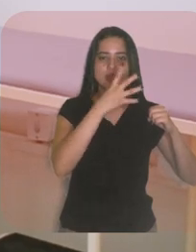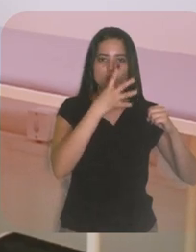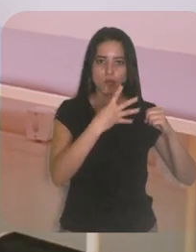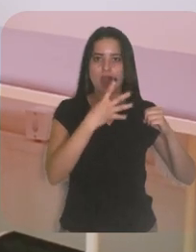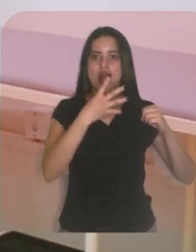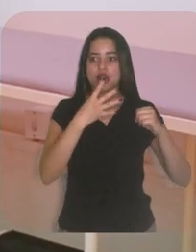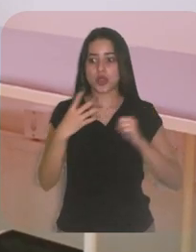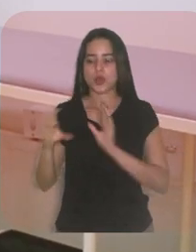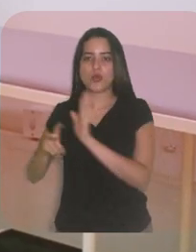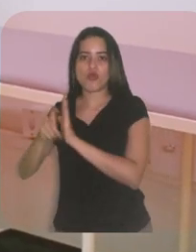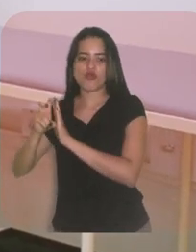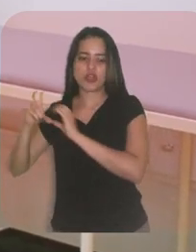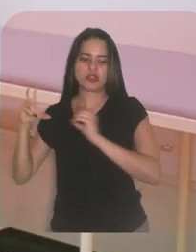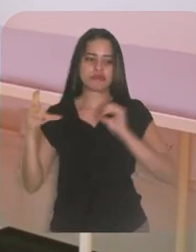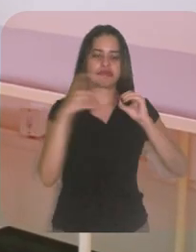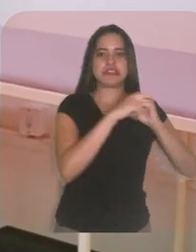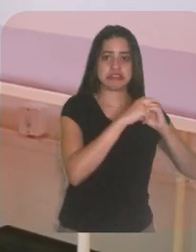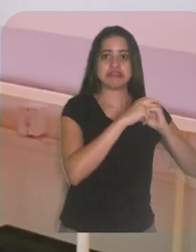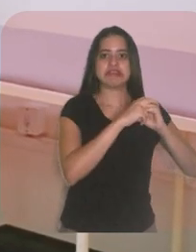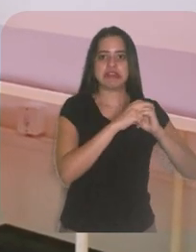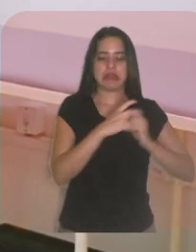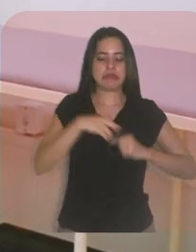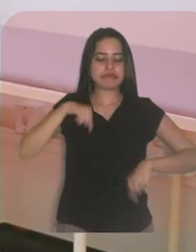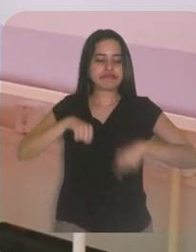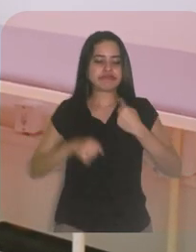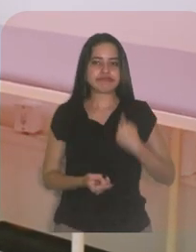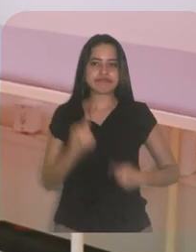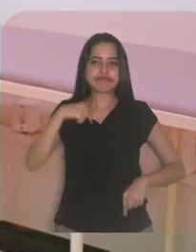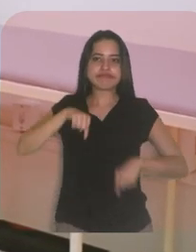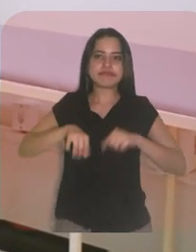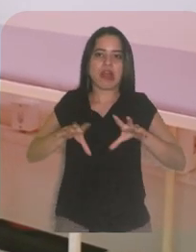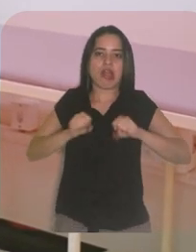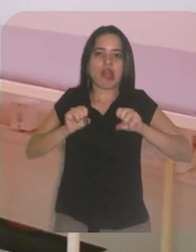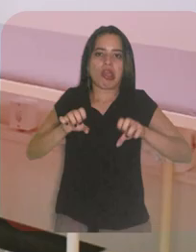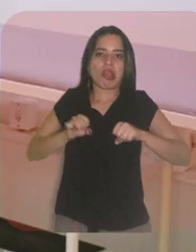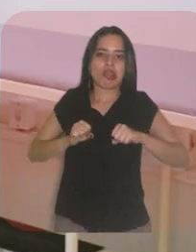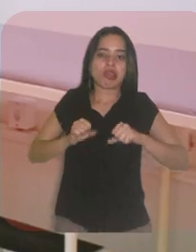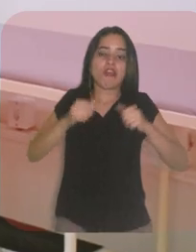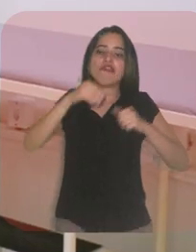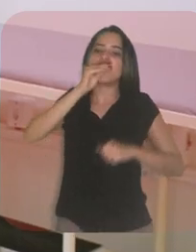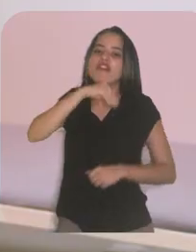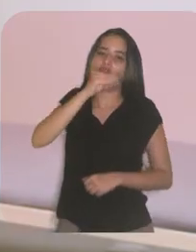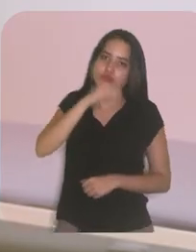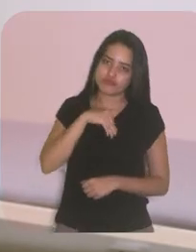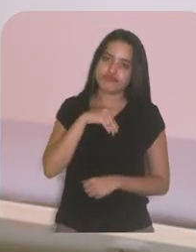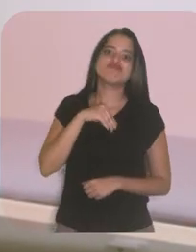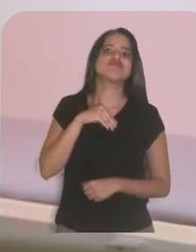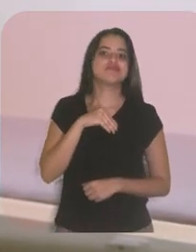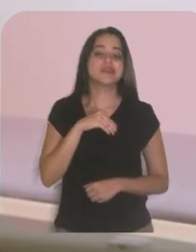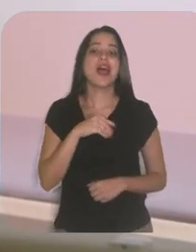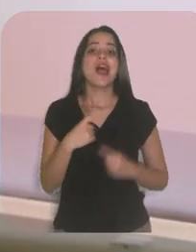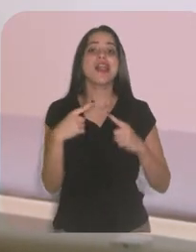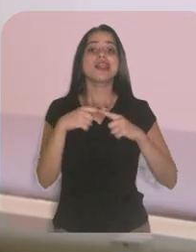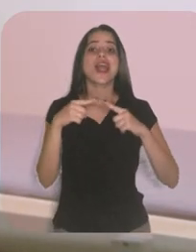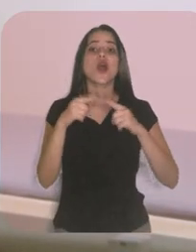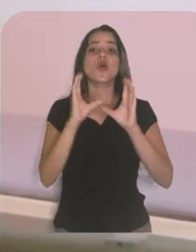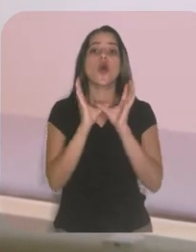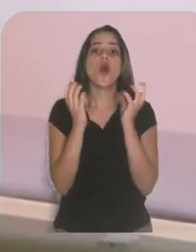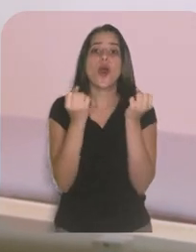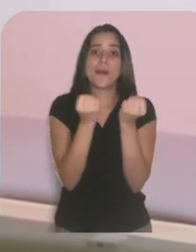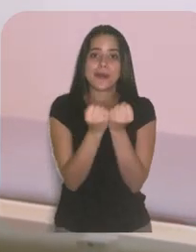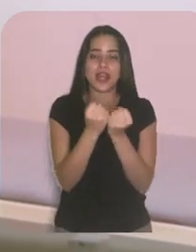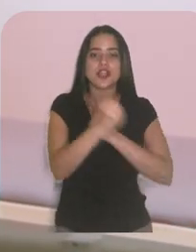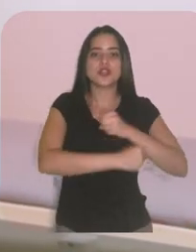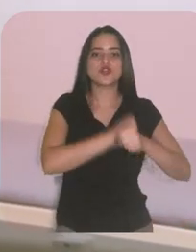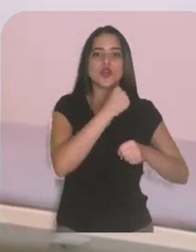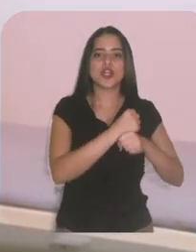células de defesa especialmente as células tcd4 e deixa nosso organismo mais suscetível infecção segundo a Organização Mundial de